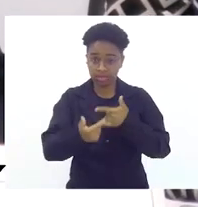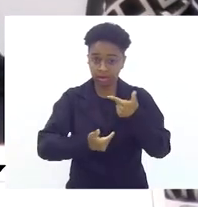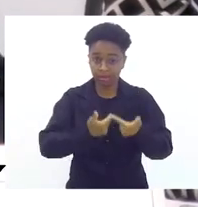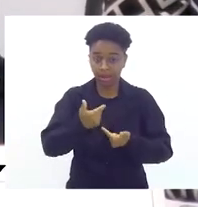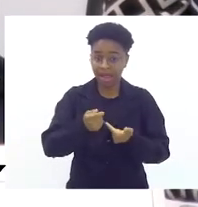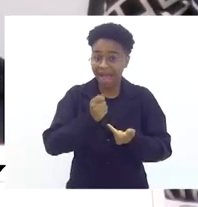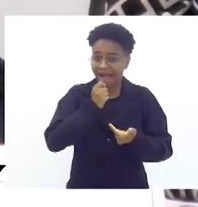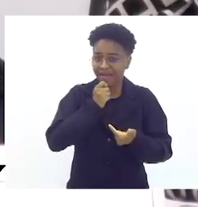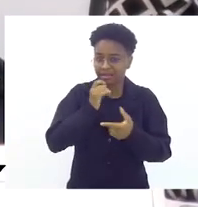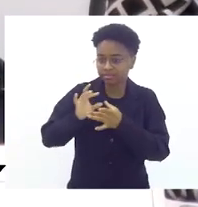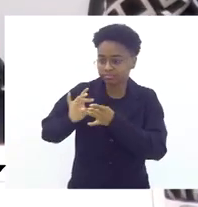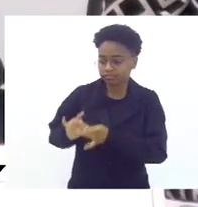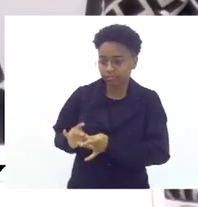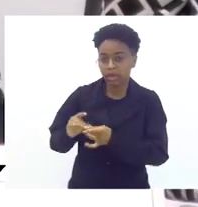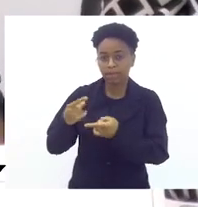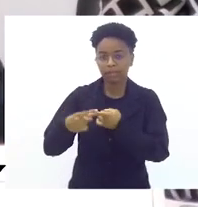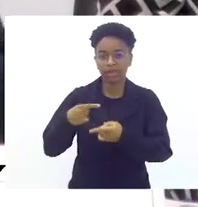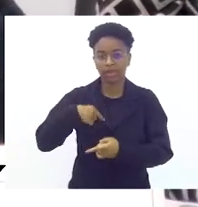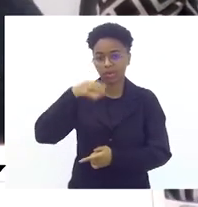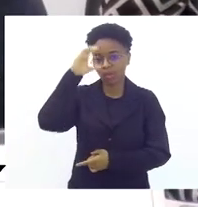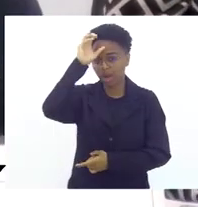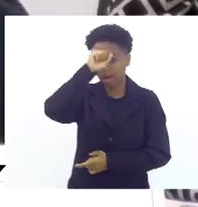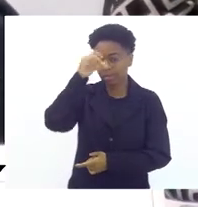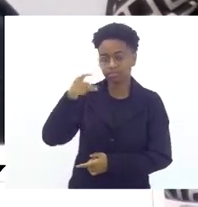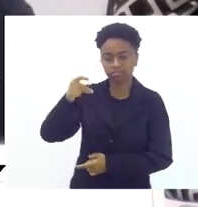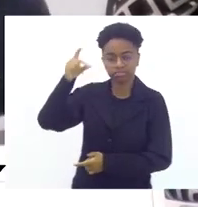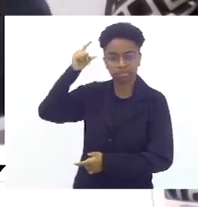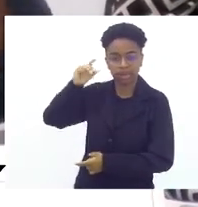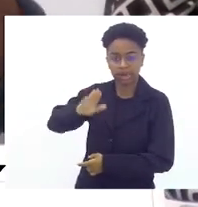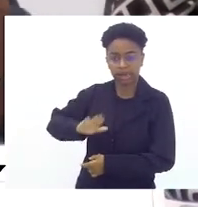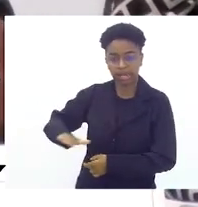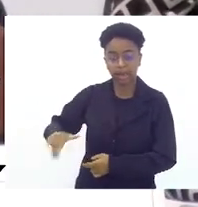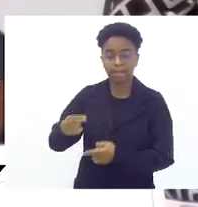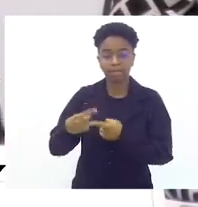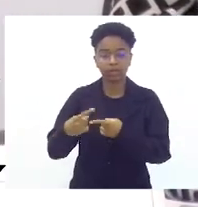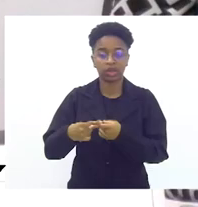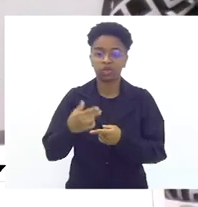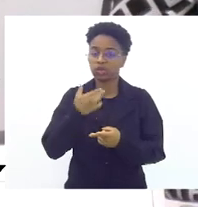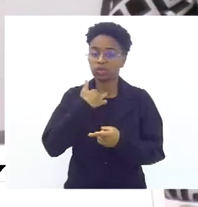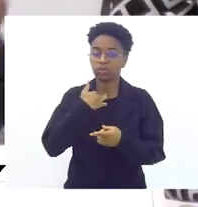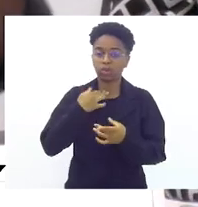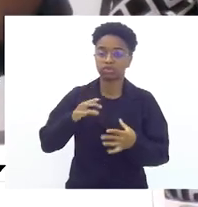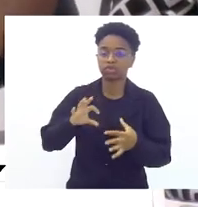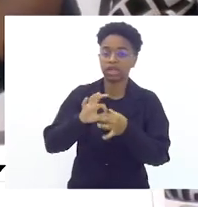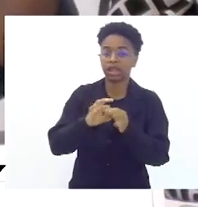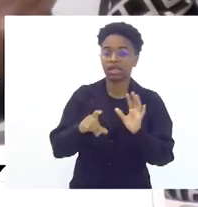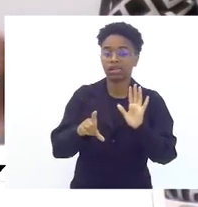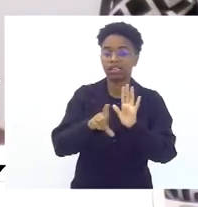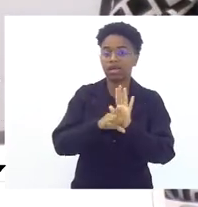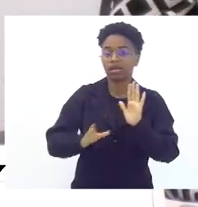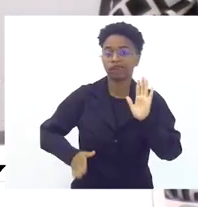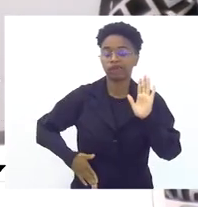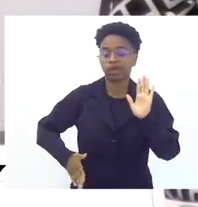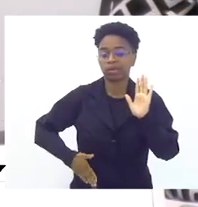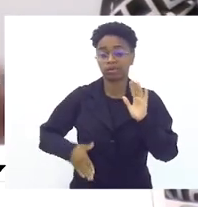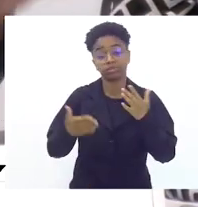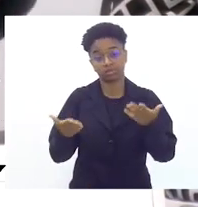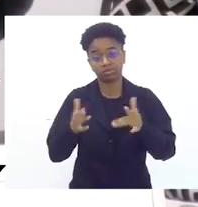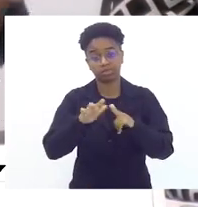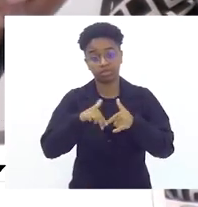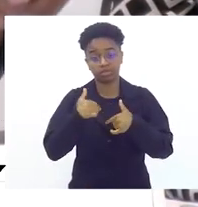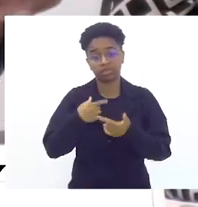aprendi isso desde criança para não se enquadrado na lei de vadiagem Então minha carteira de trabalho está ali